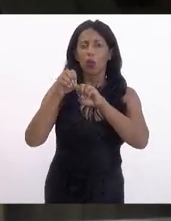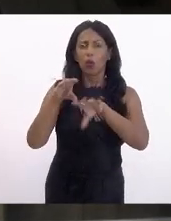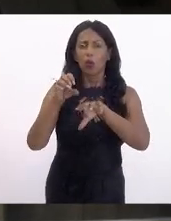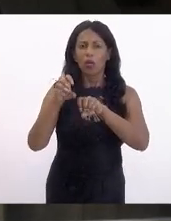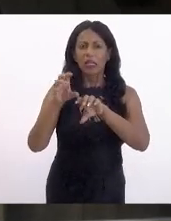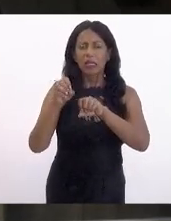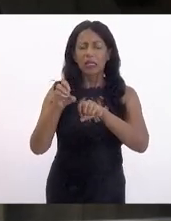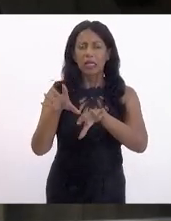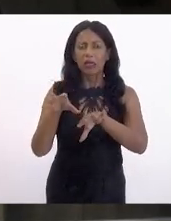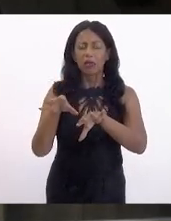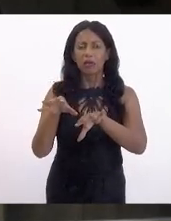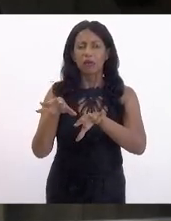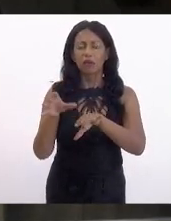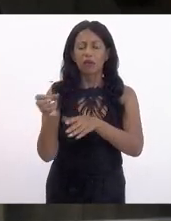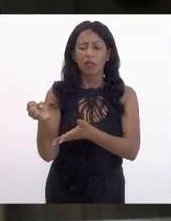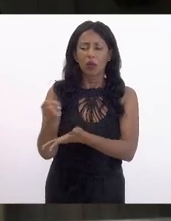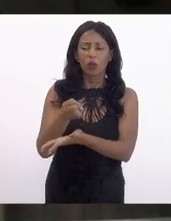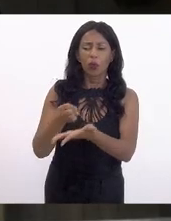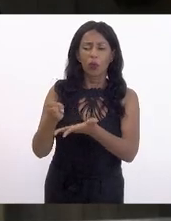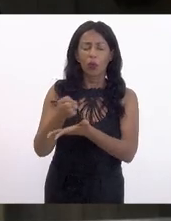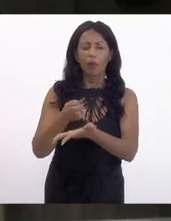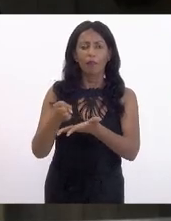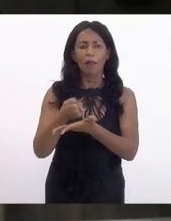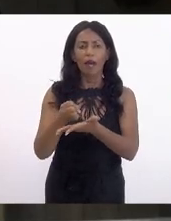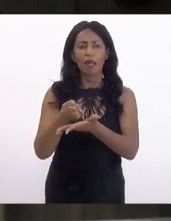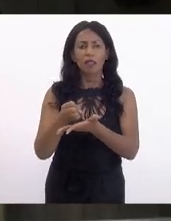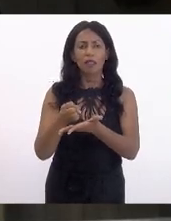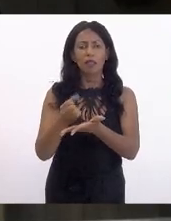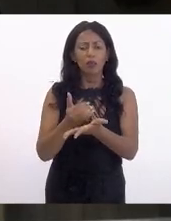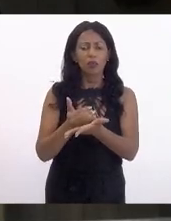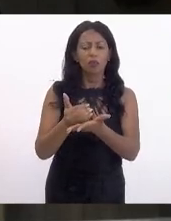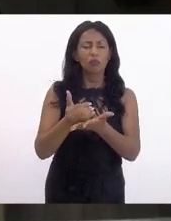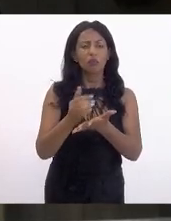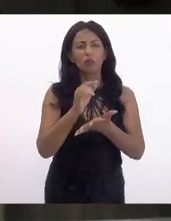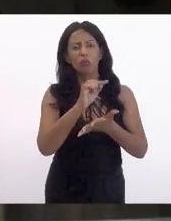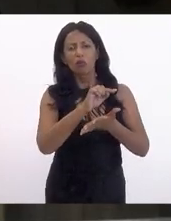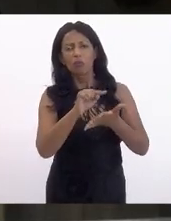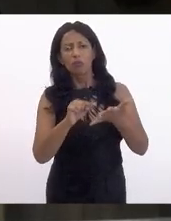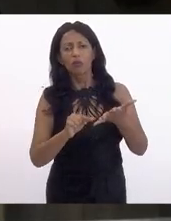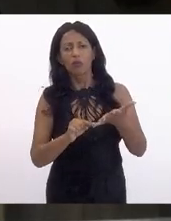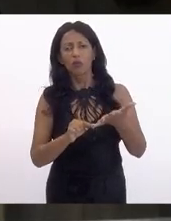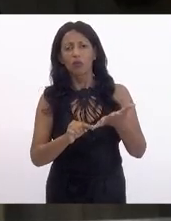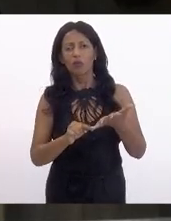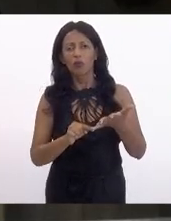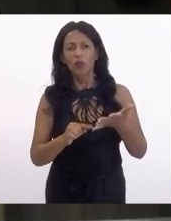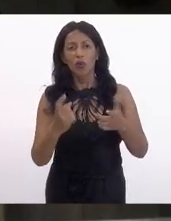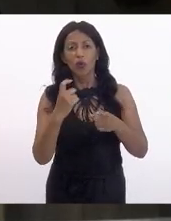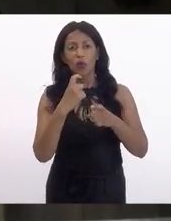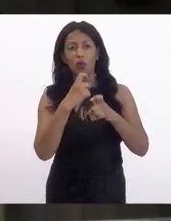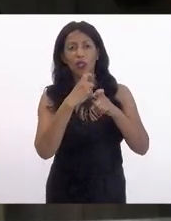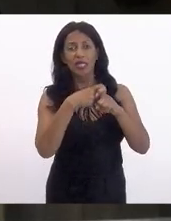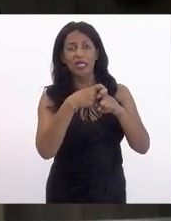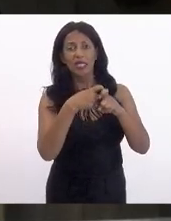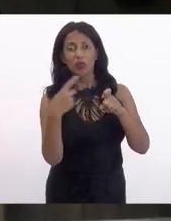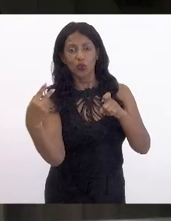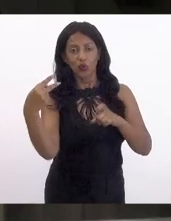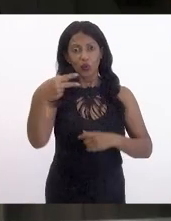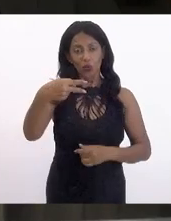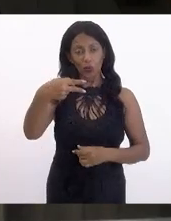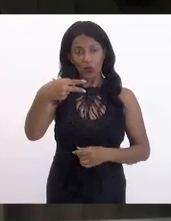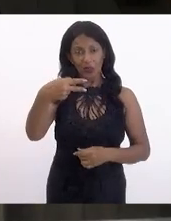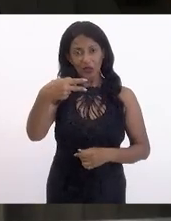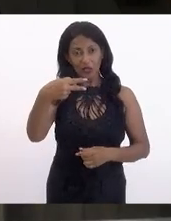será ministrado com base nos seguintes princípios e no inciso 2